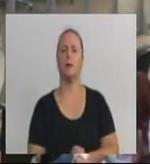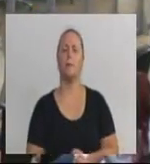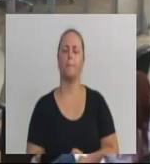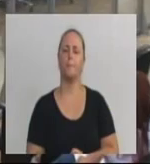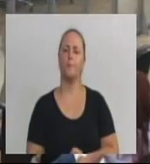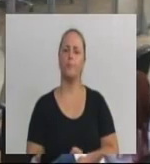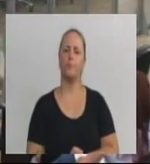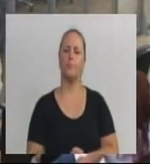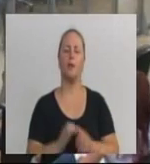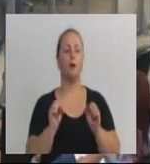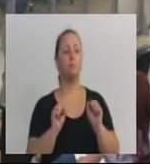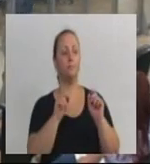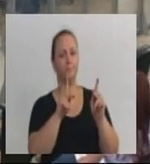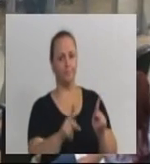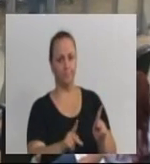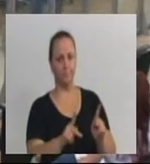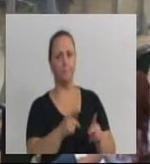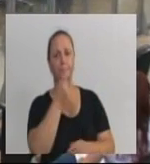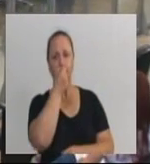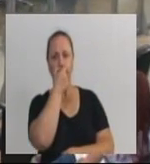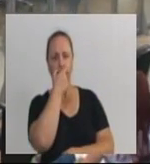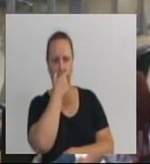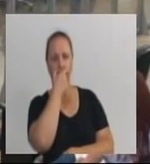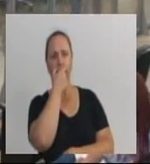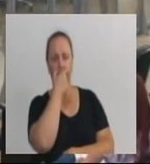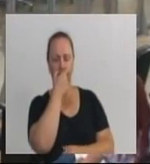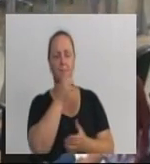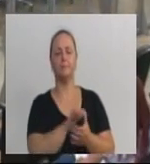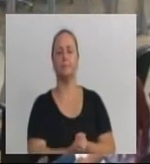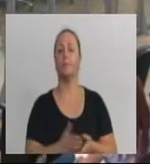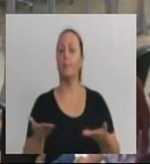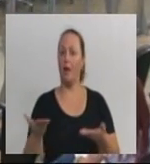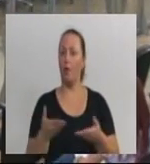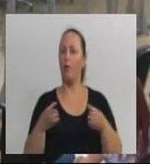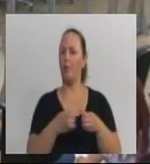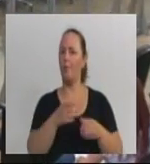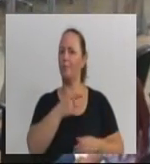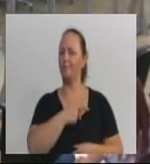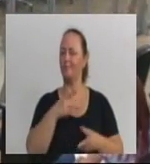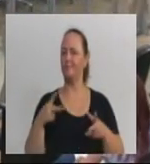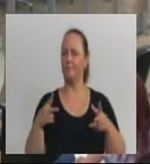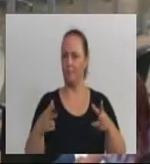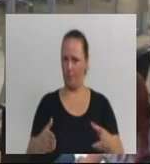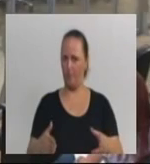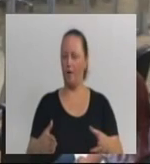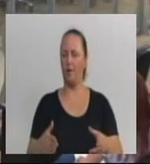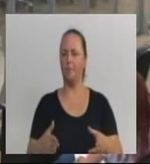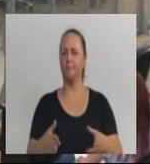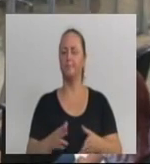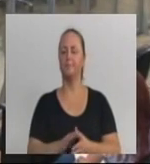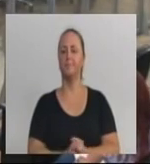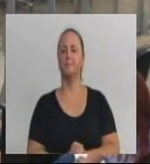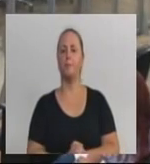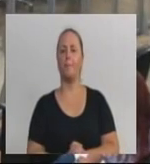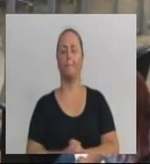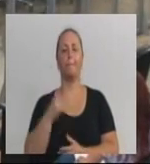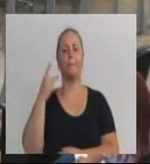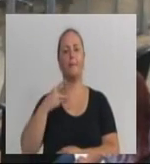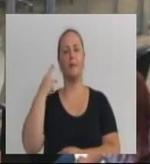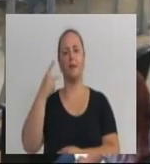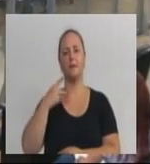Ok, vereador Demar Becker. Na sequência, ouvimos também do Bloco Parlamentar PSDB, PMDB, PP e DEM, o vereador